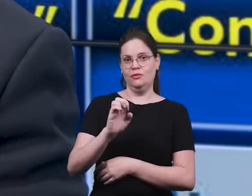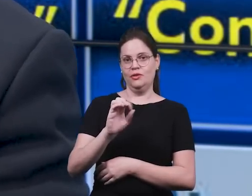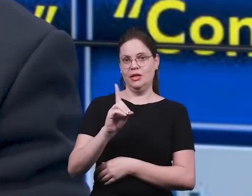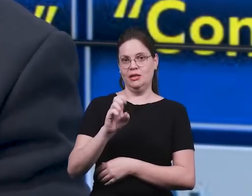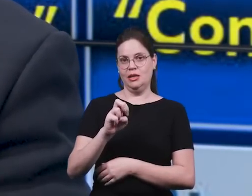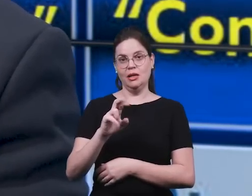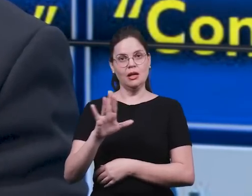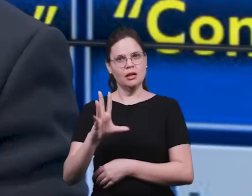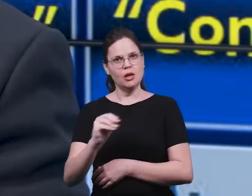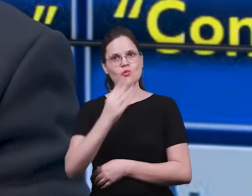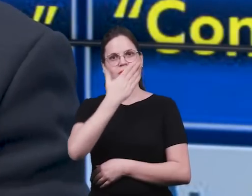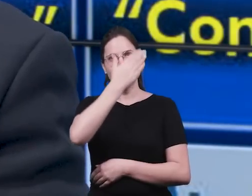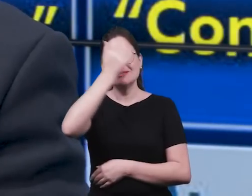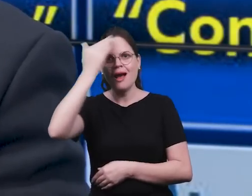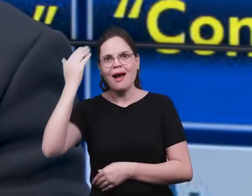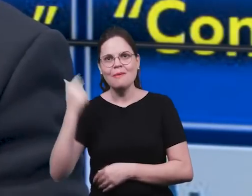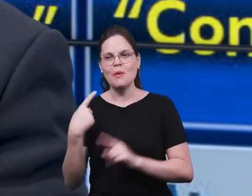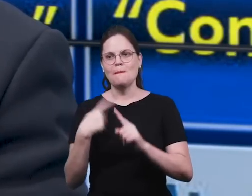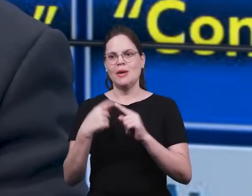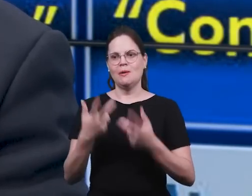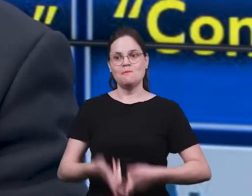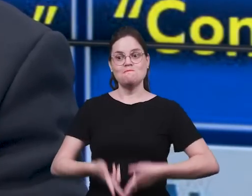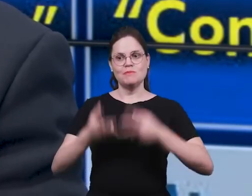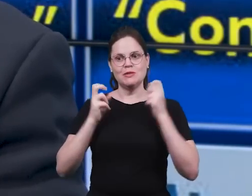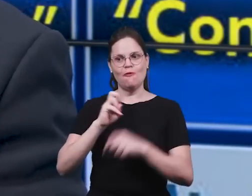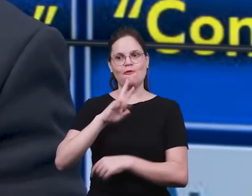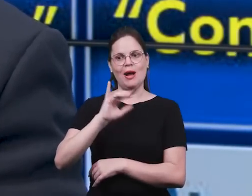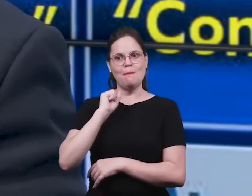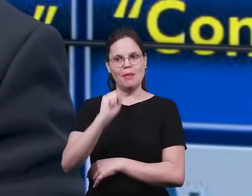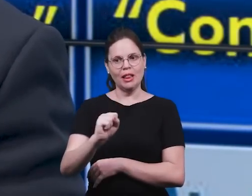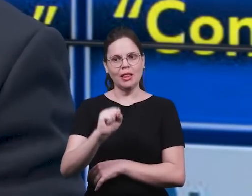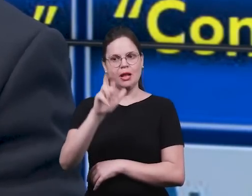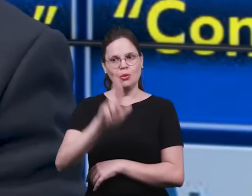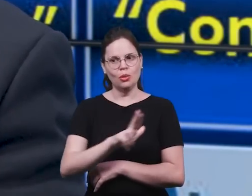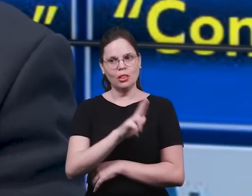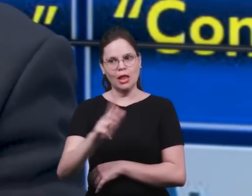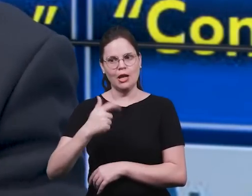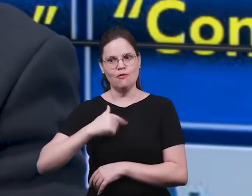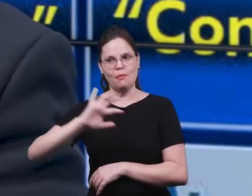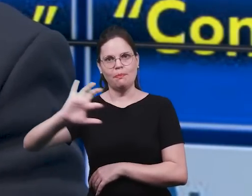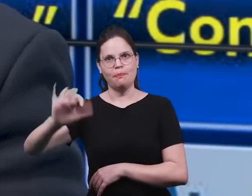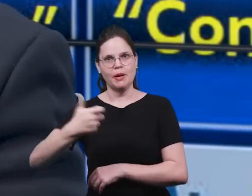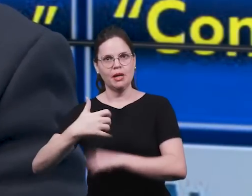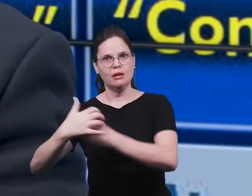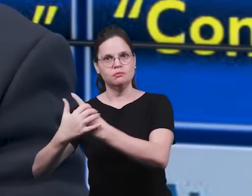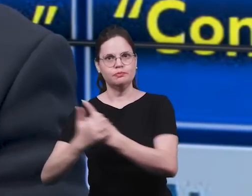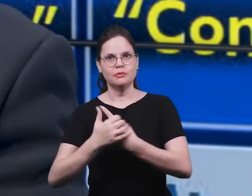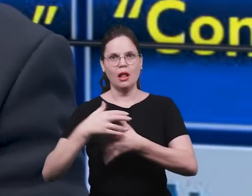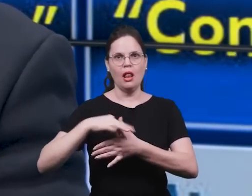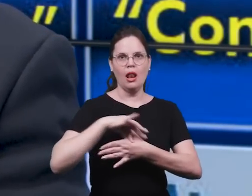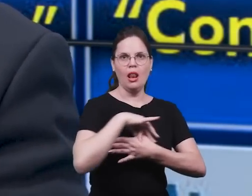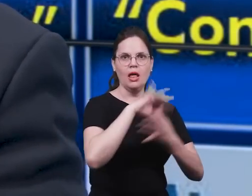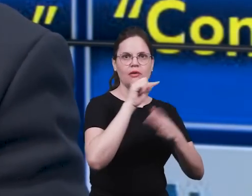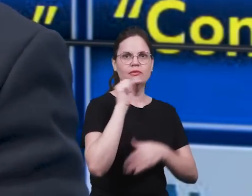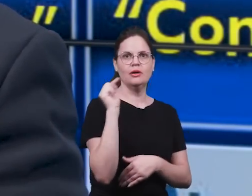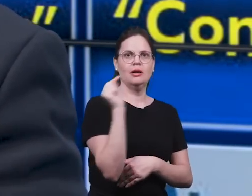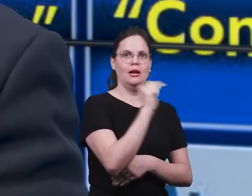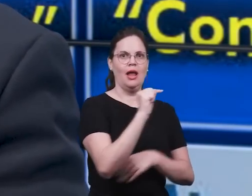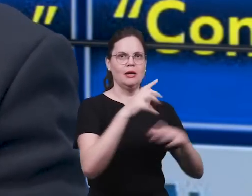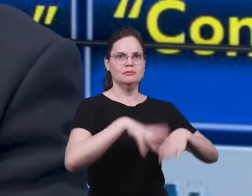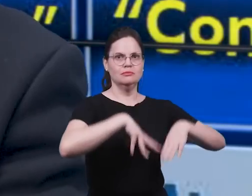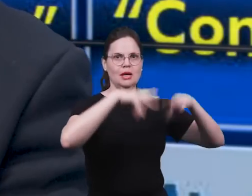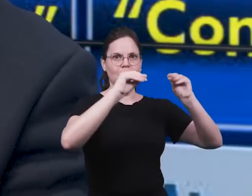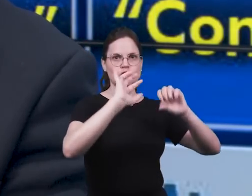do Frederico o Sábio, né, que sequestrou Lutero e ali conseguiu então trazer a tradução